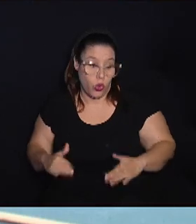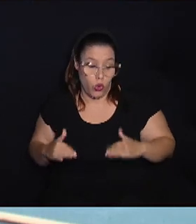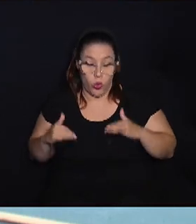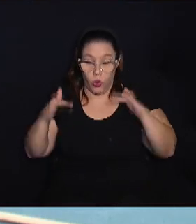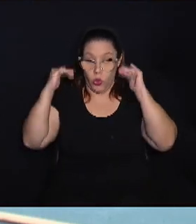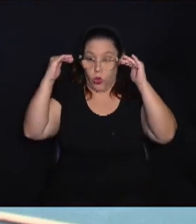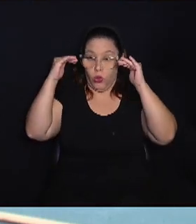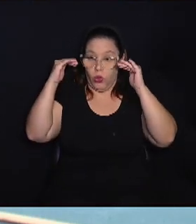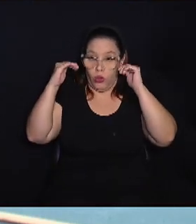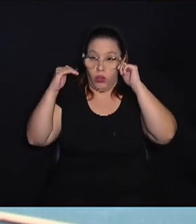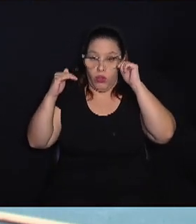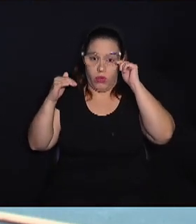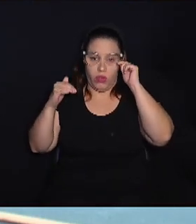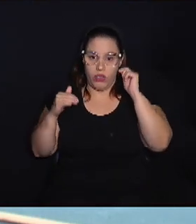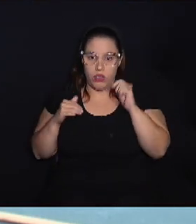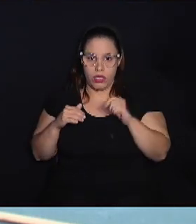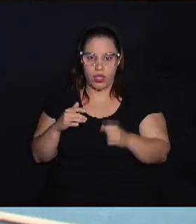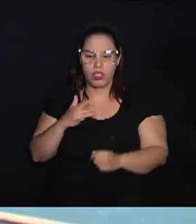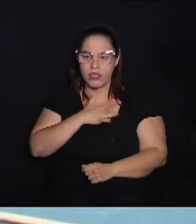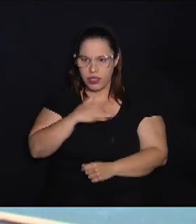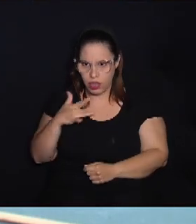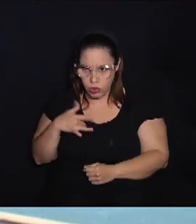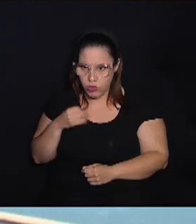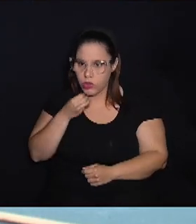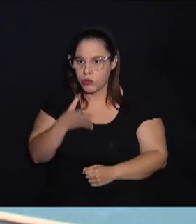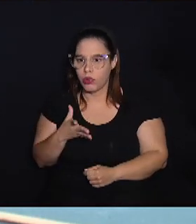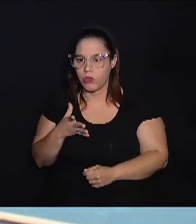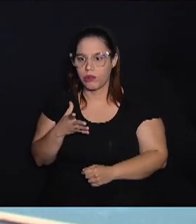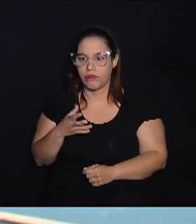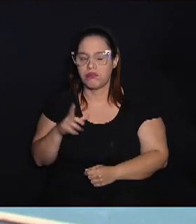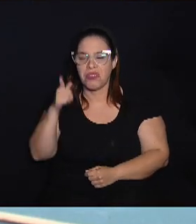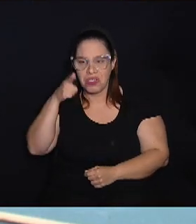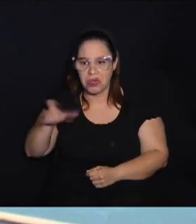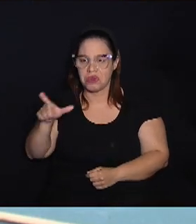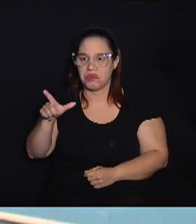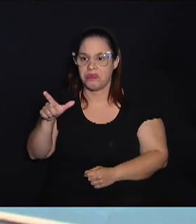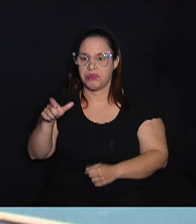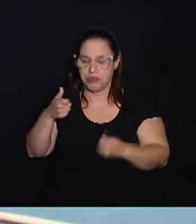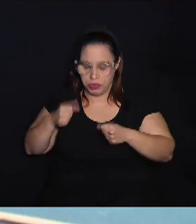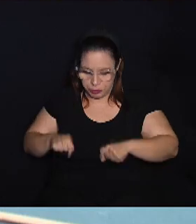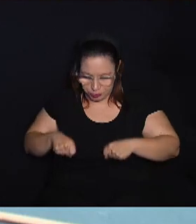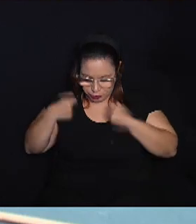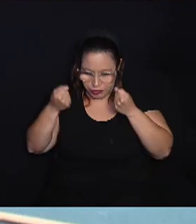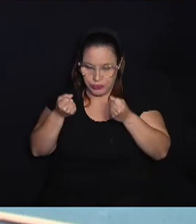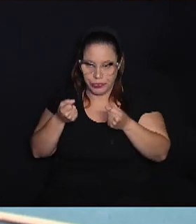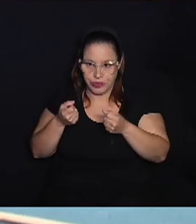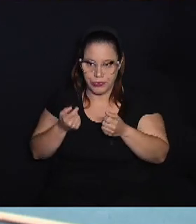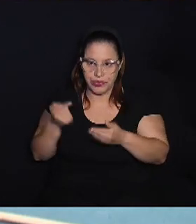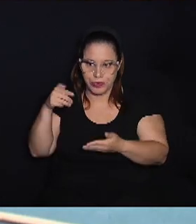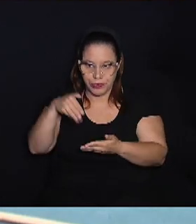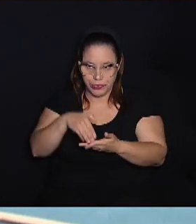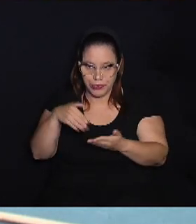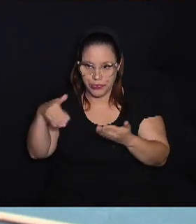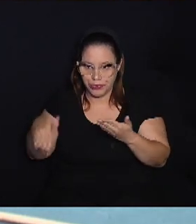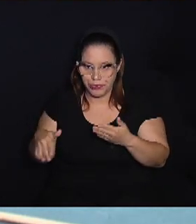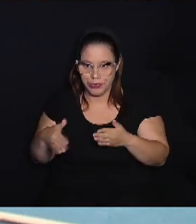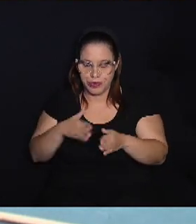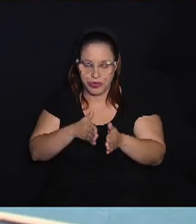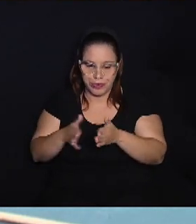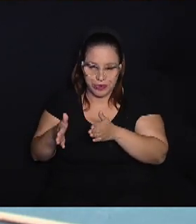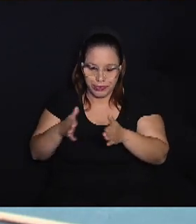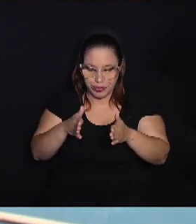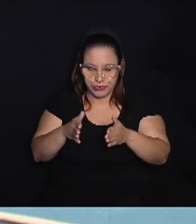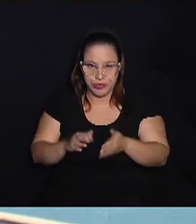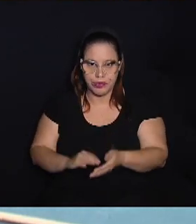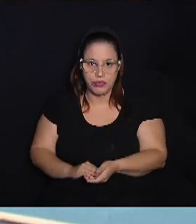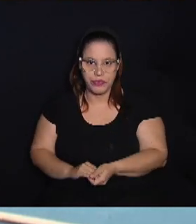de saudável para poder conseguir dar o nosso máximo dentro e fora das pistas. E